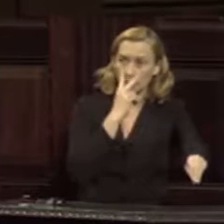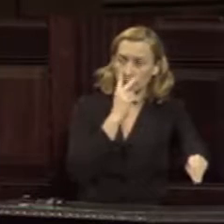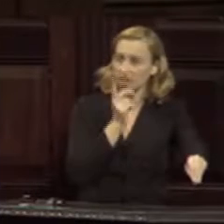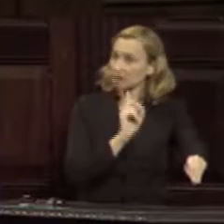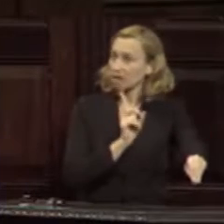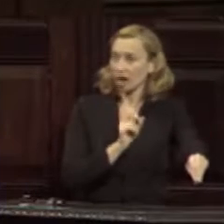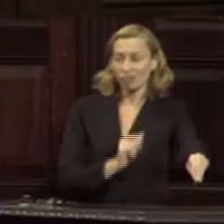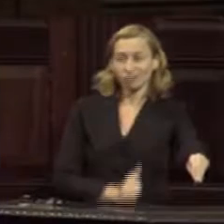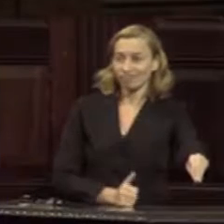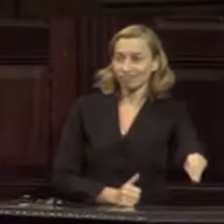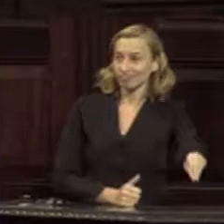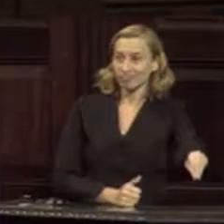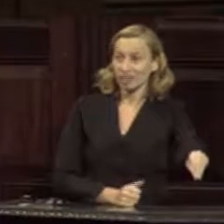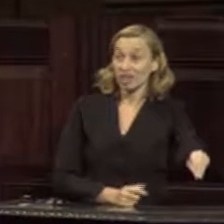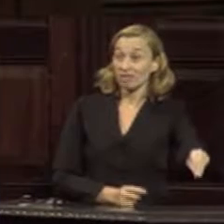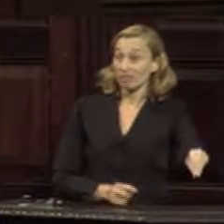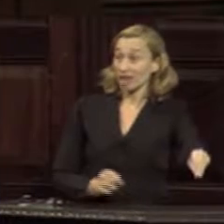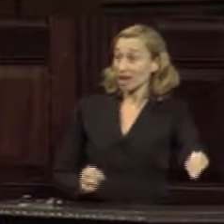contratar mão de obra em São Paulo.